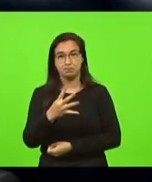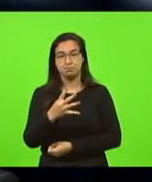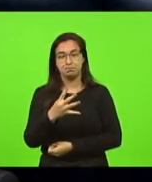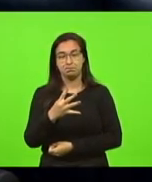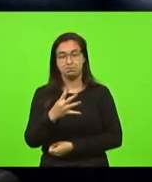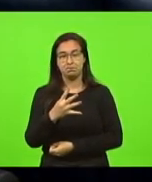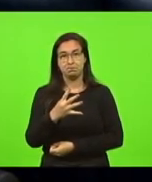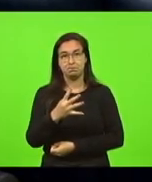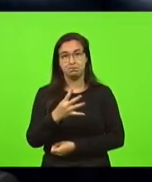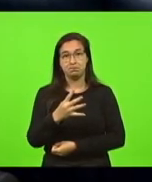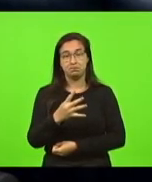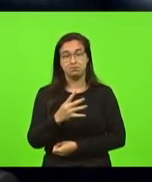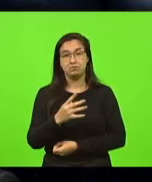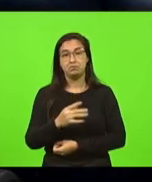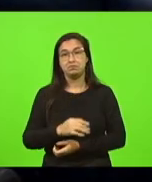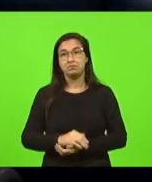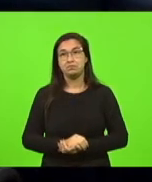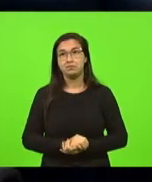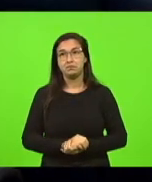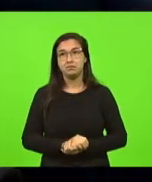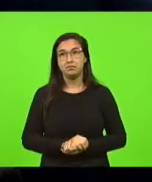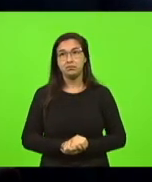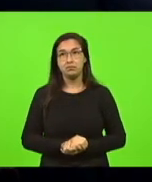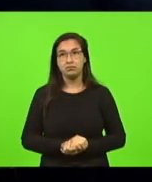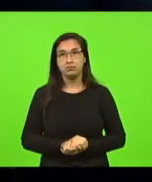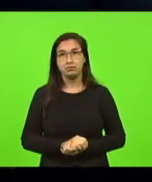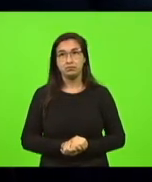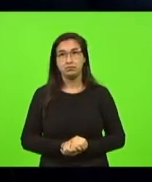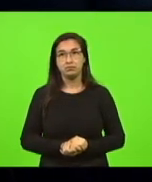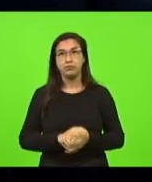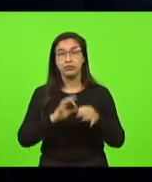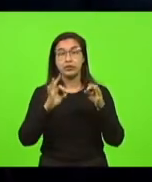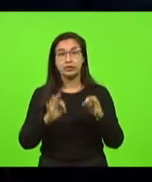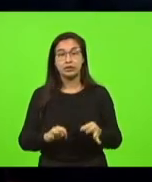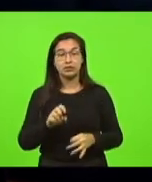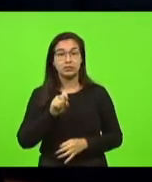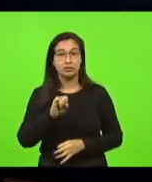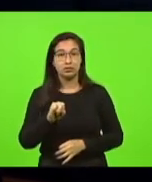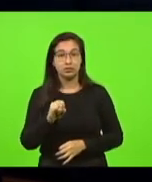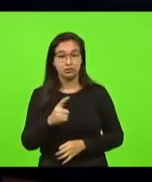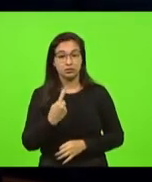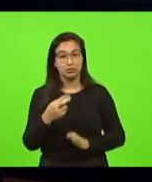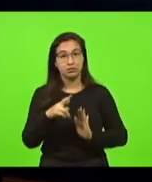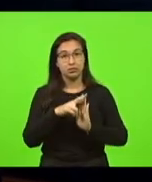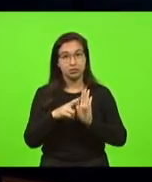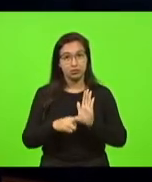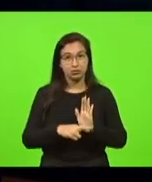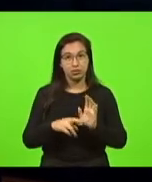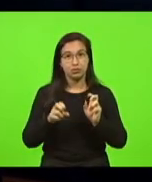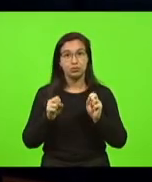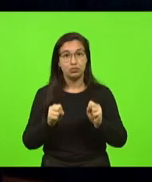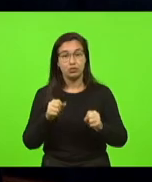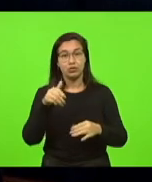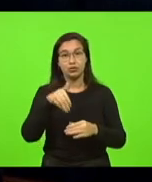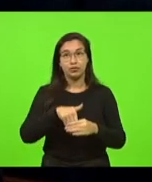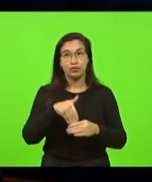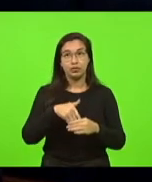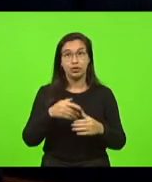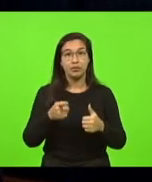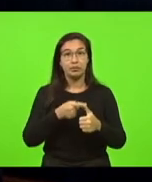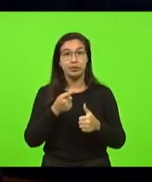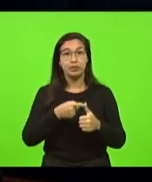E na verdade, que o ideal, o nosso regimento deveria prever a gente votar primeiro as